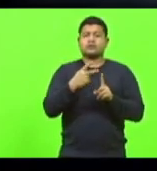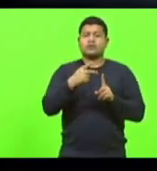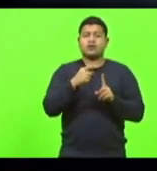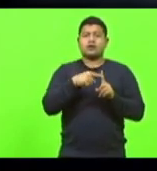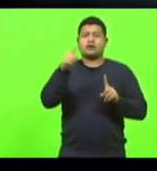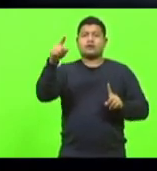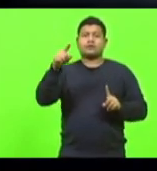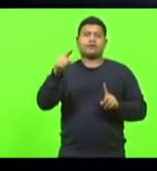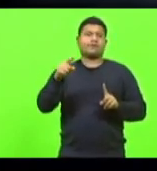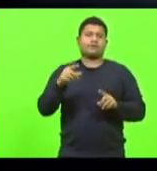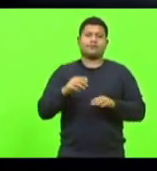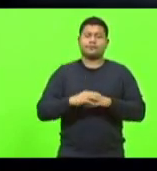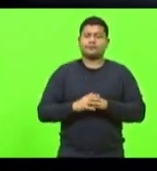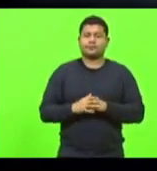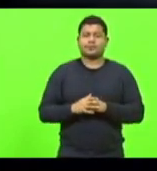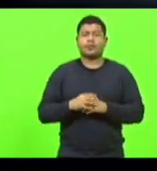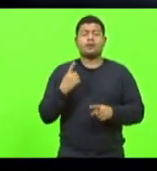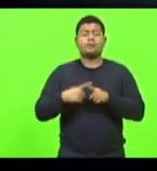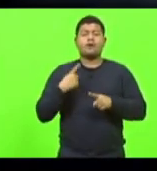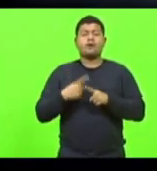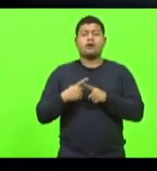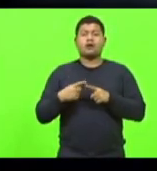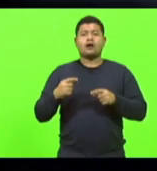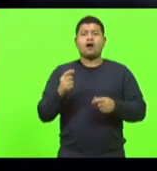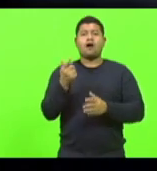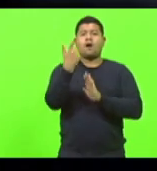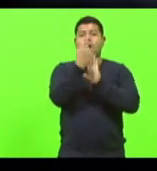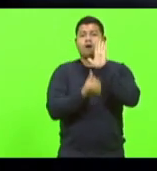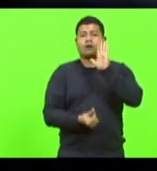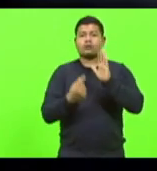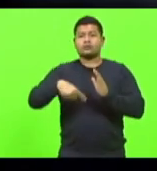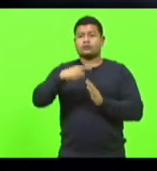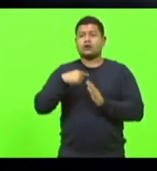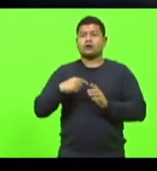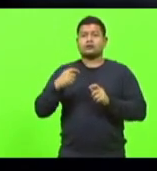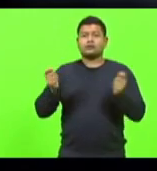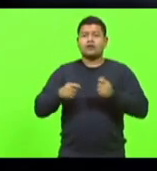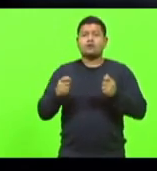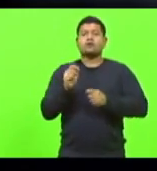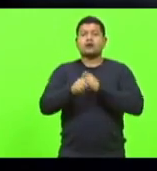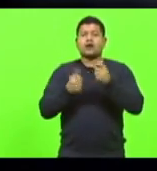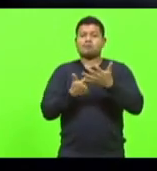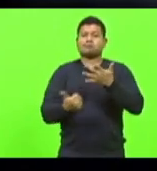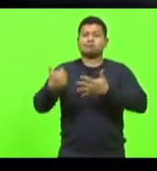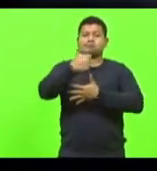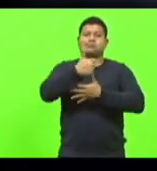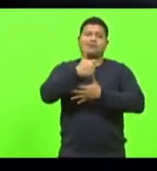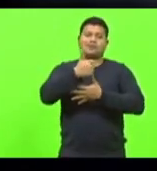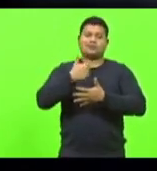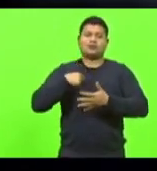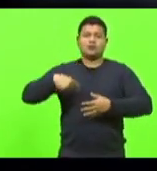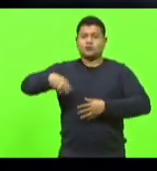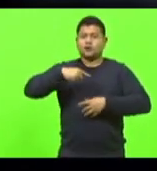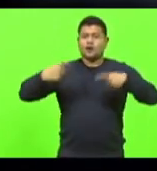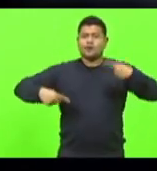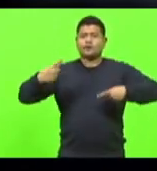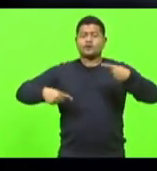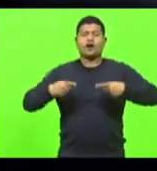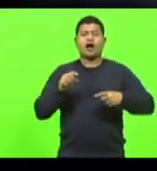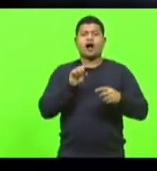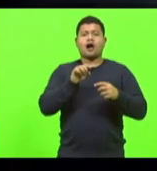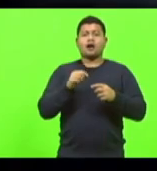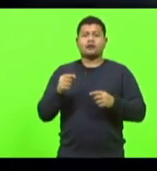seca de números até porque o orçamento a gente pode dar prioridade e nós podemos discutir Quais são as prioridades